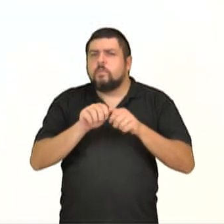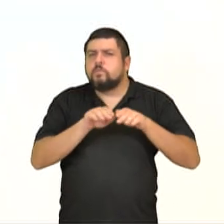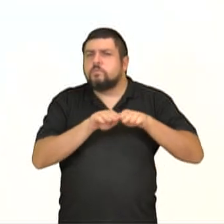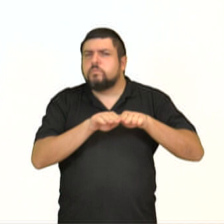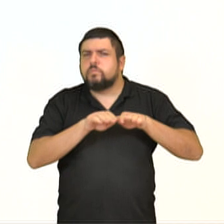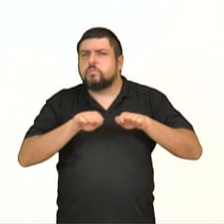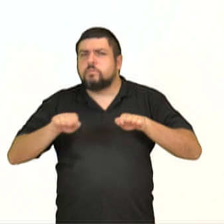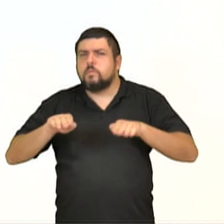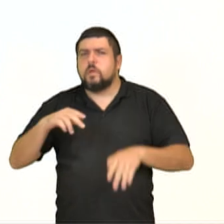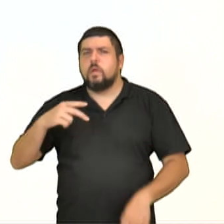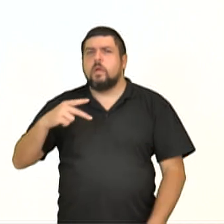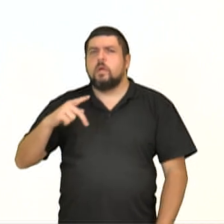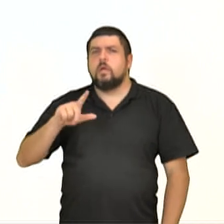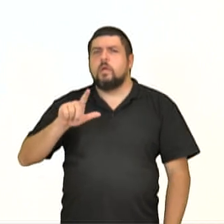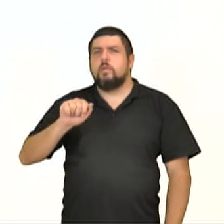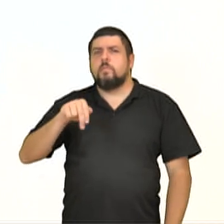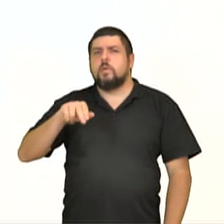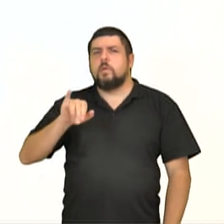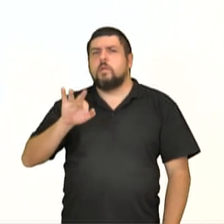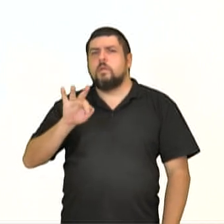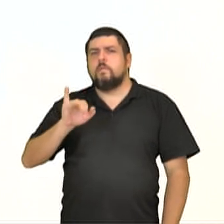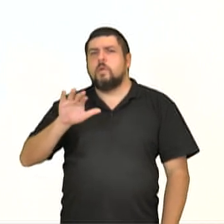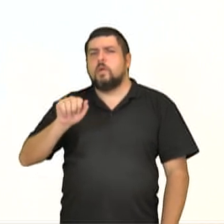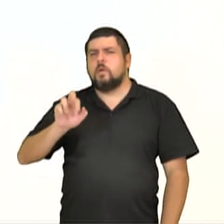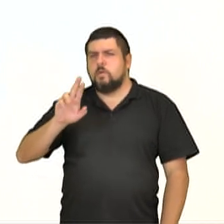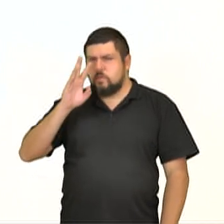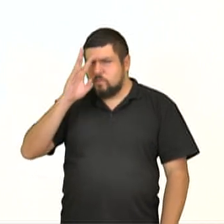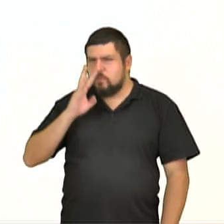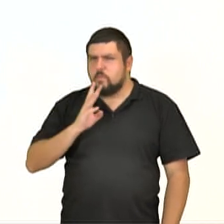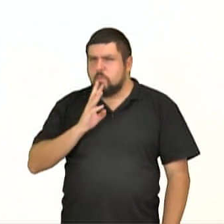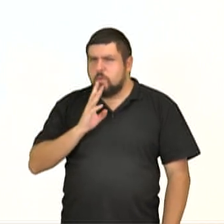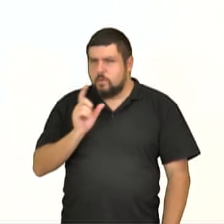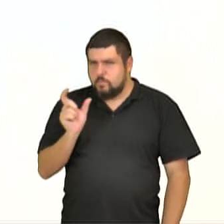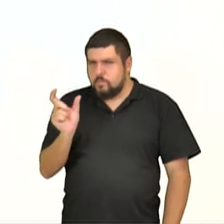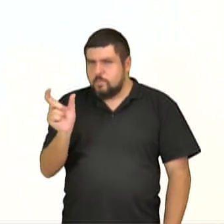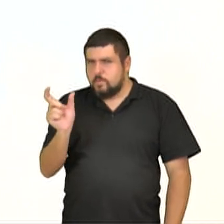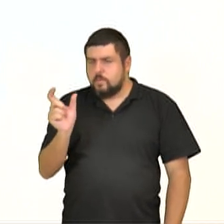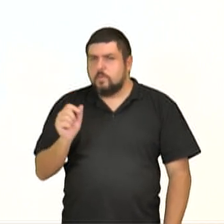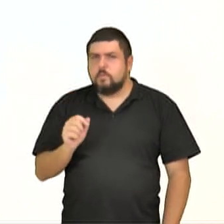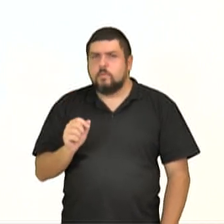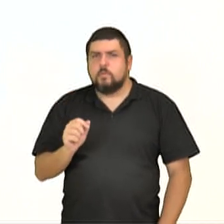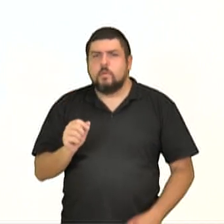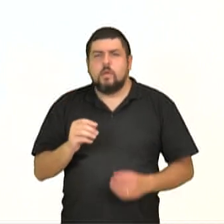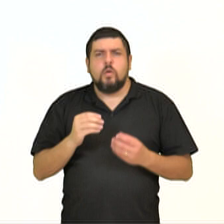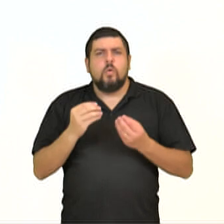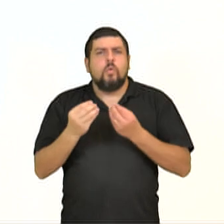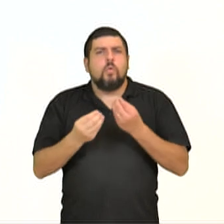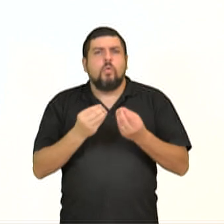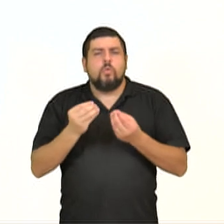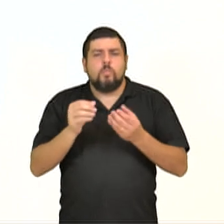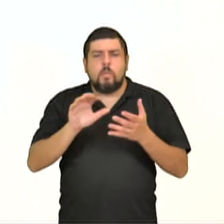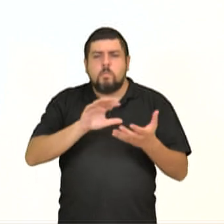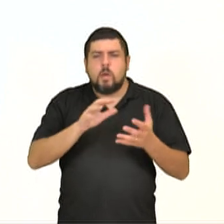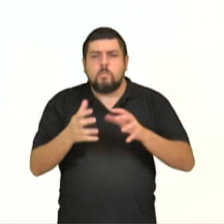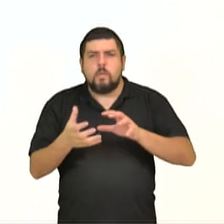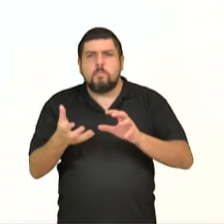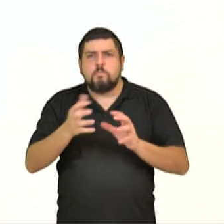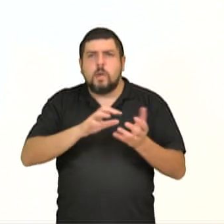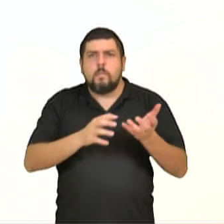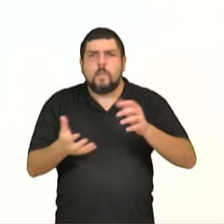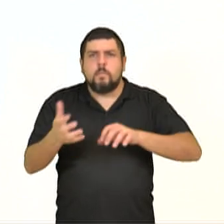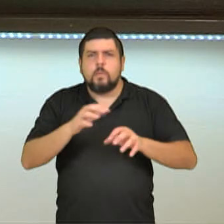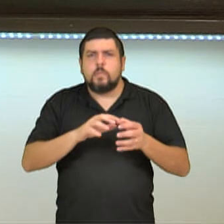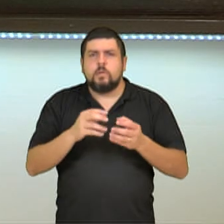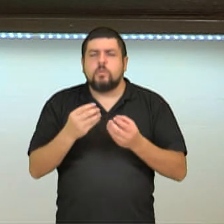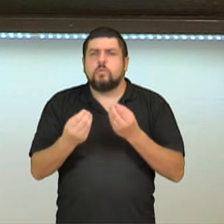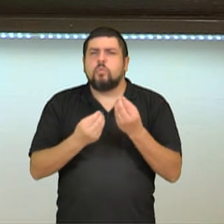palavra planificar lembra o que será, né? E como é feita a montagem de uma figura espacial? Então o professor vai